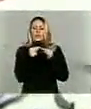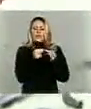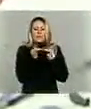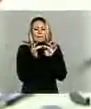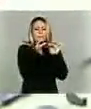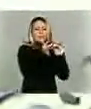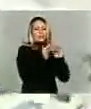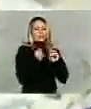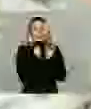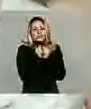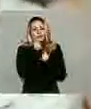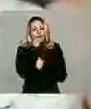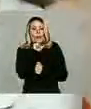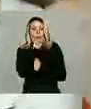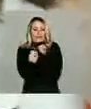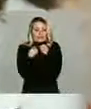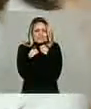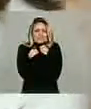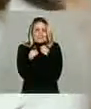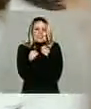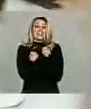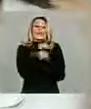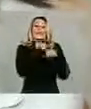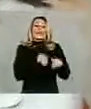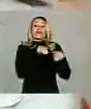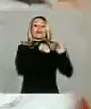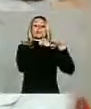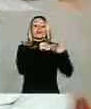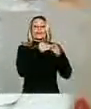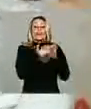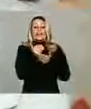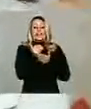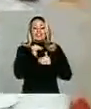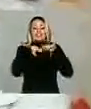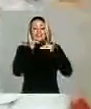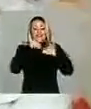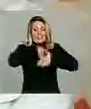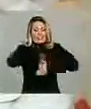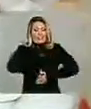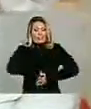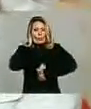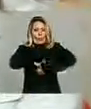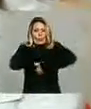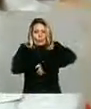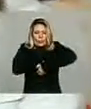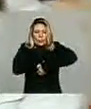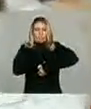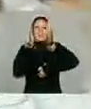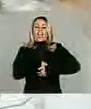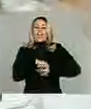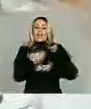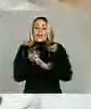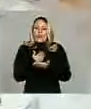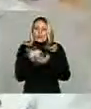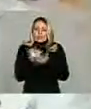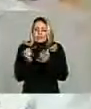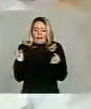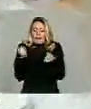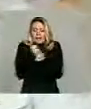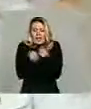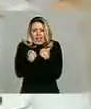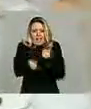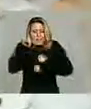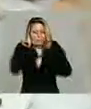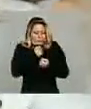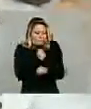pele a pele com a mãe. E os cangurus, eles terminam de se desenvolver na bolsa, né? E aí ele amarrou os meninos, né,